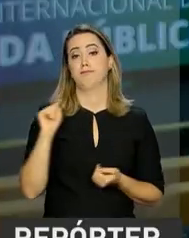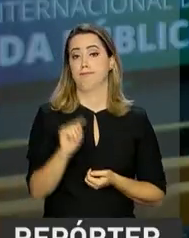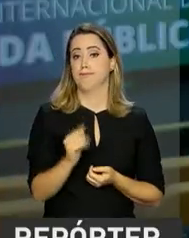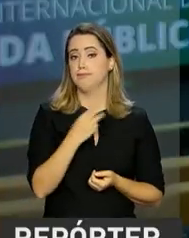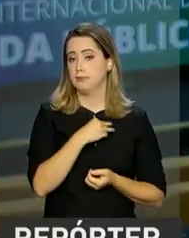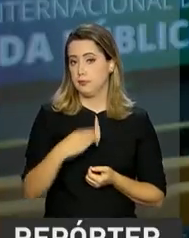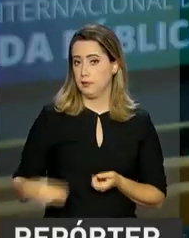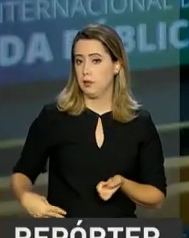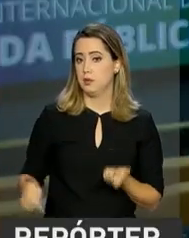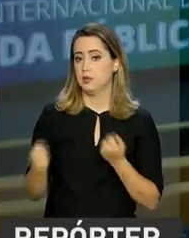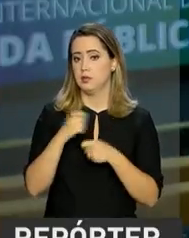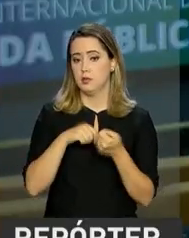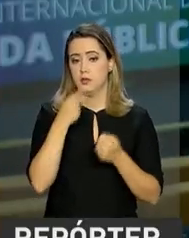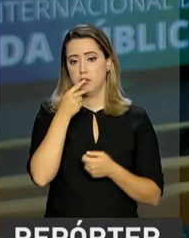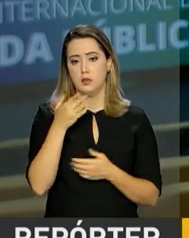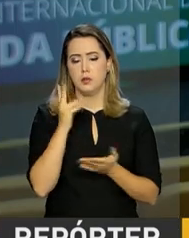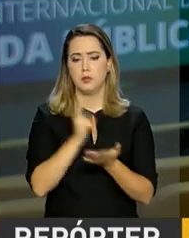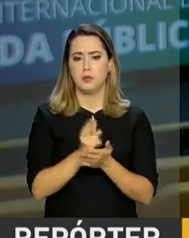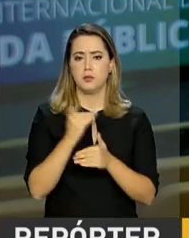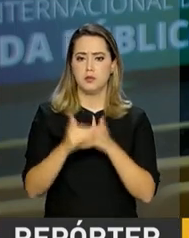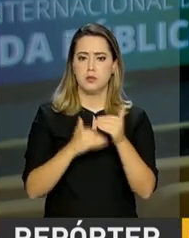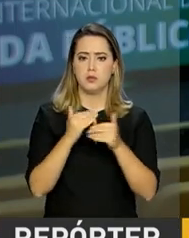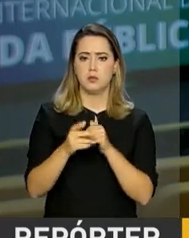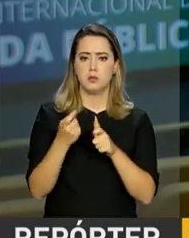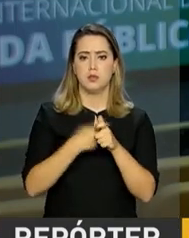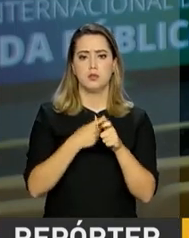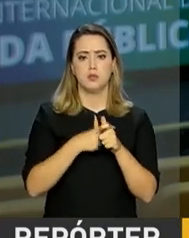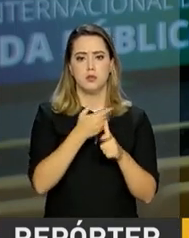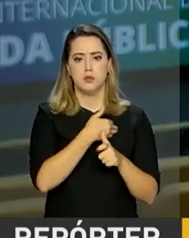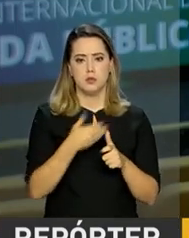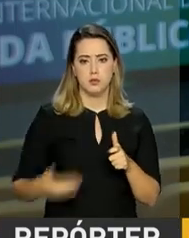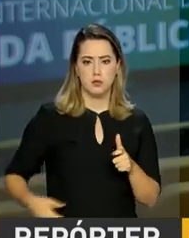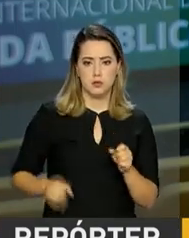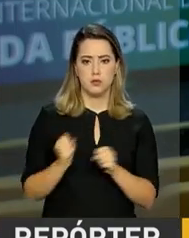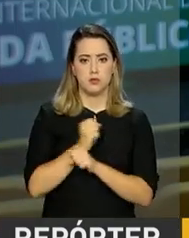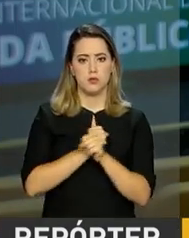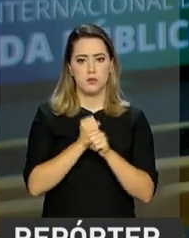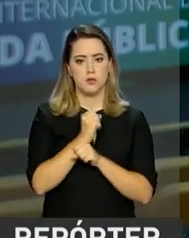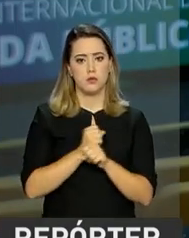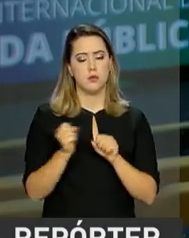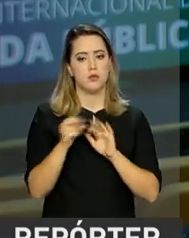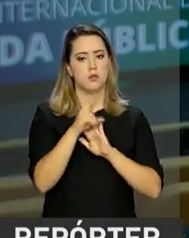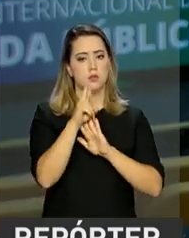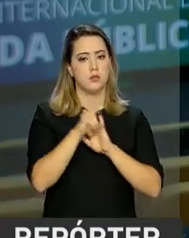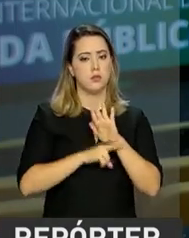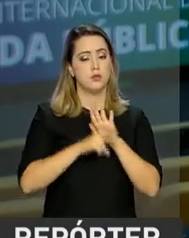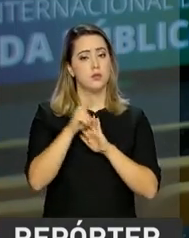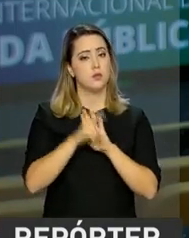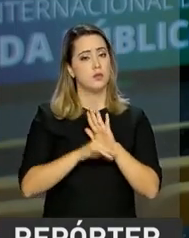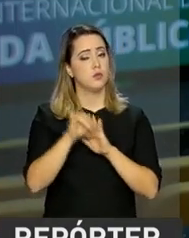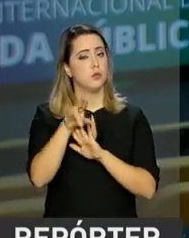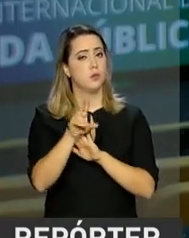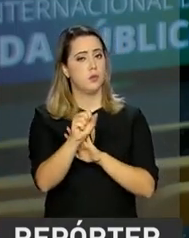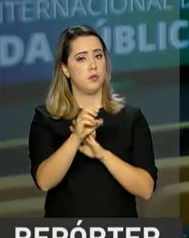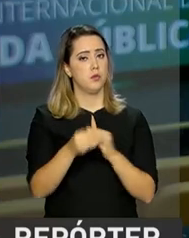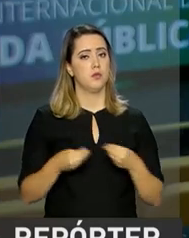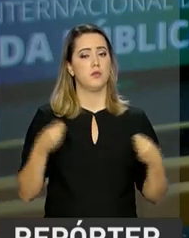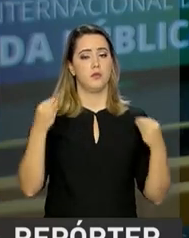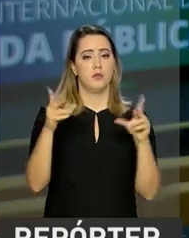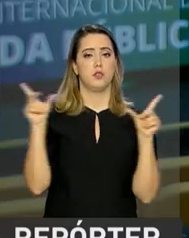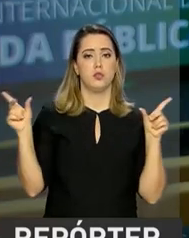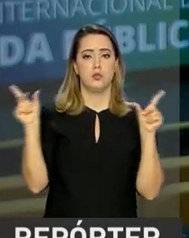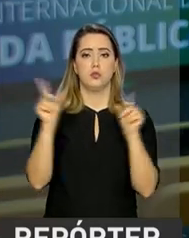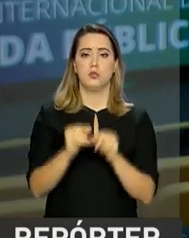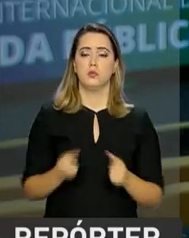da Fazenda, apesar do crescimento da dívida pública no país nos últimos anos, a reforma da Previdência vai garantir a redução